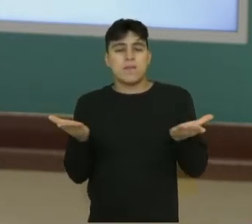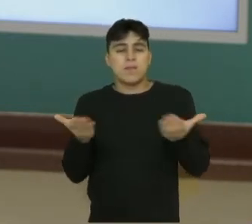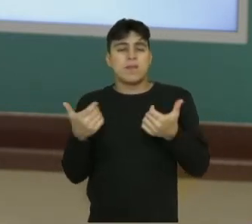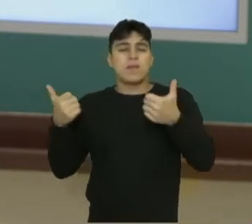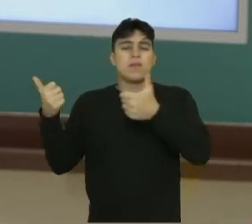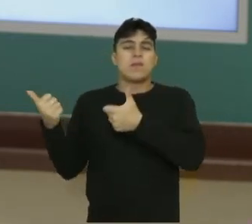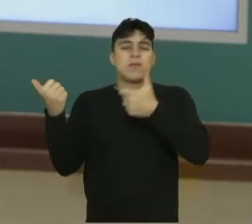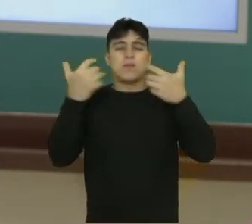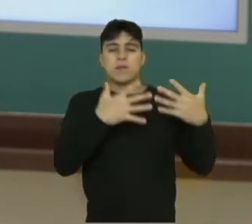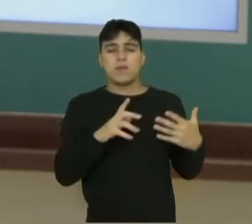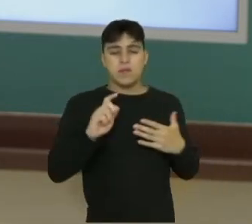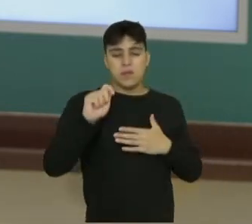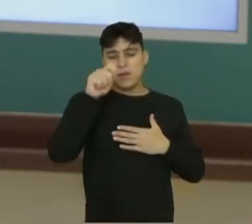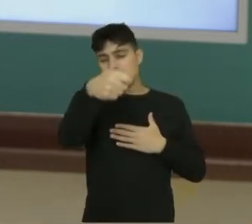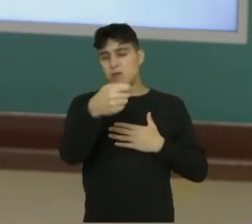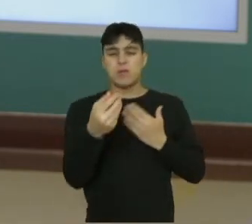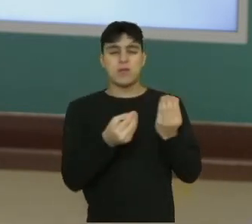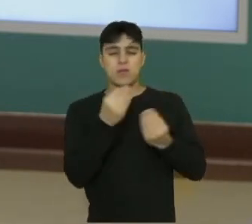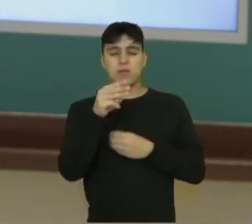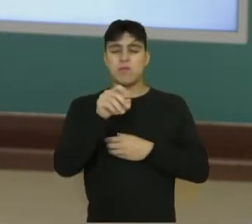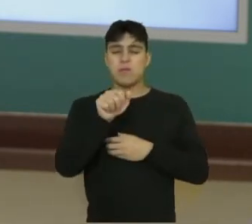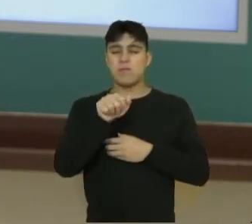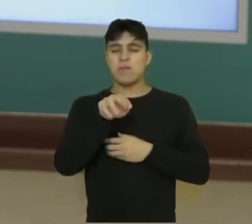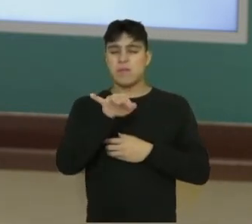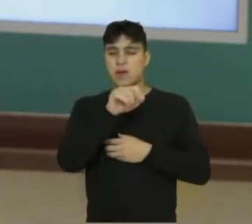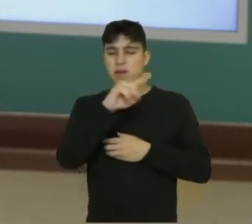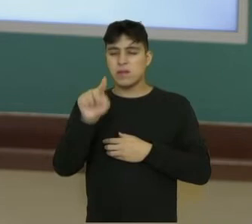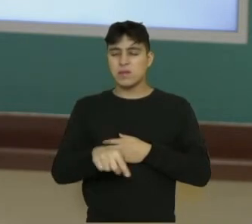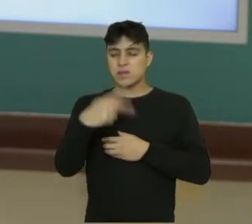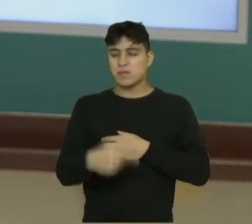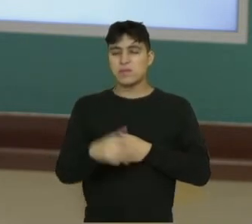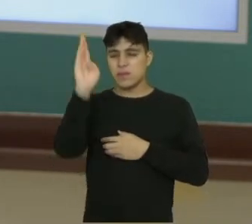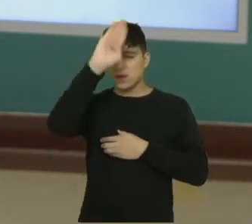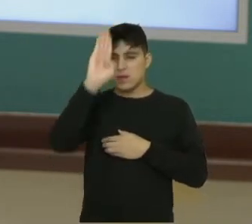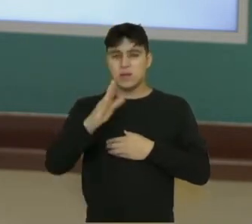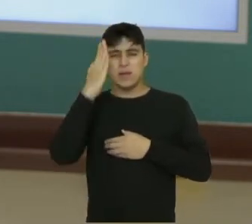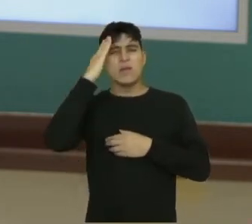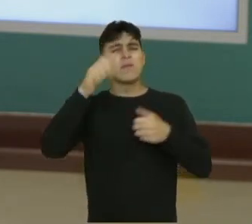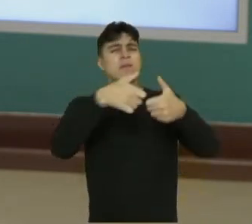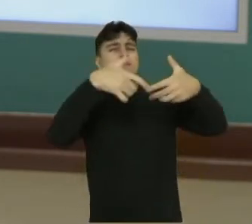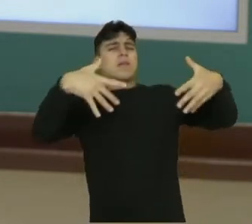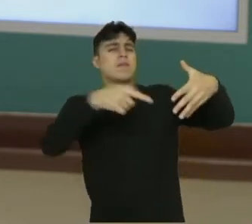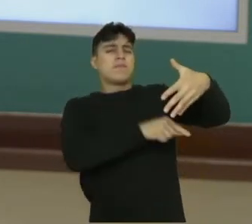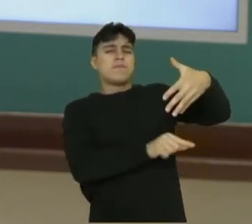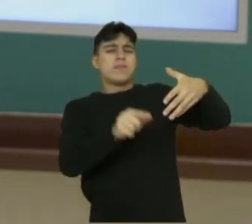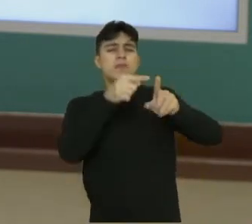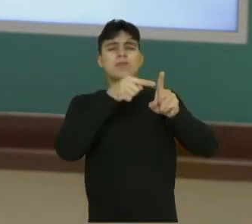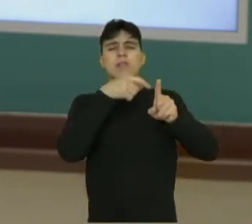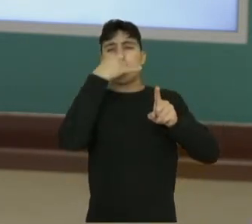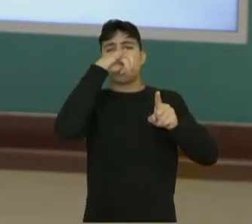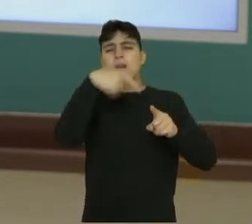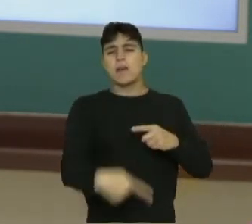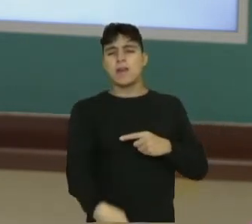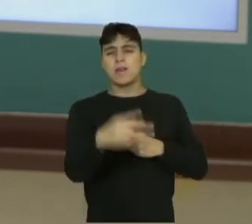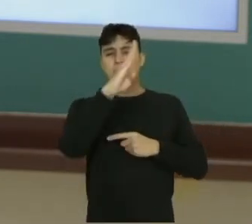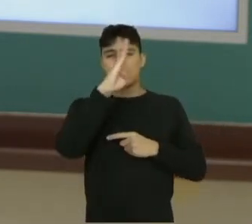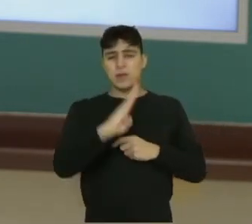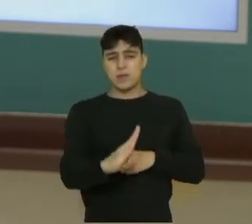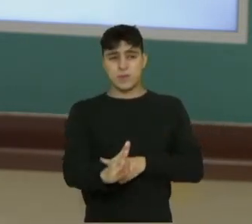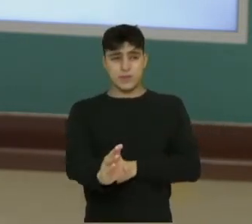vamos falar um pouquinho sobre a matriz energética brasileira. Importante salientar isso, né? Então você tem, por exemplo, aqui,